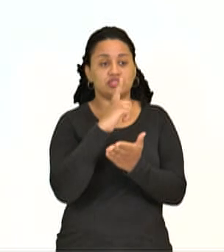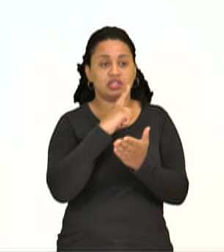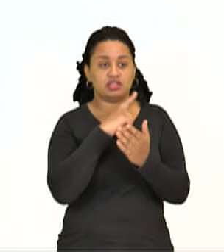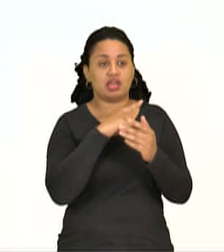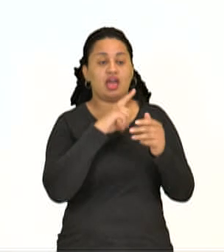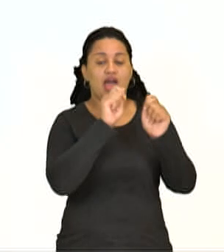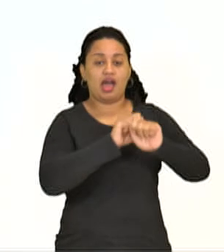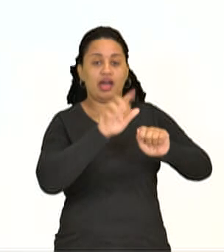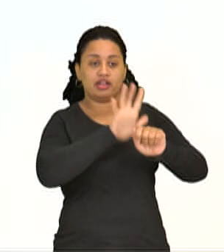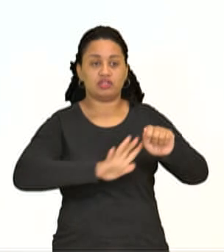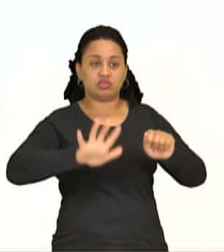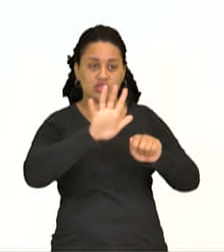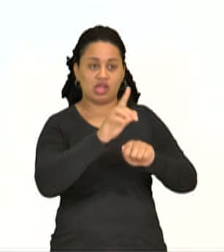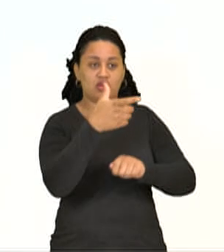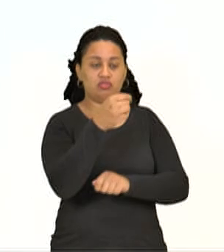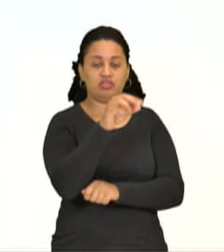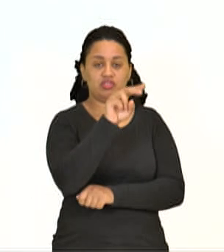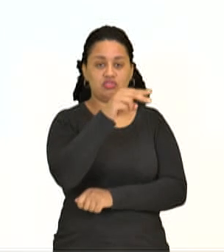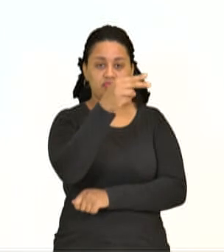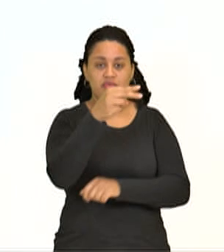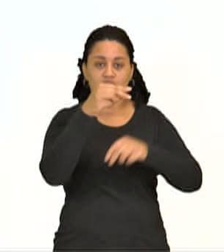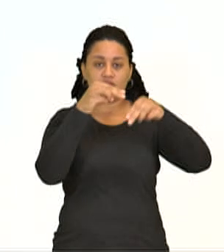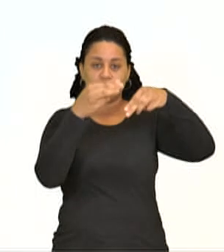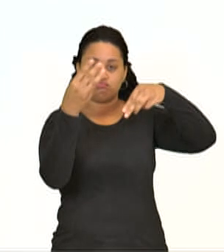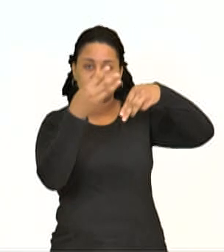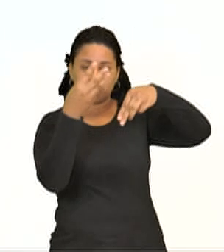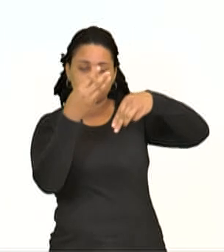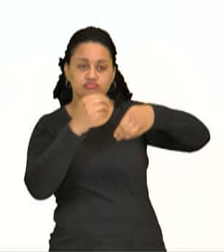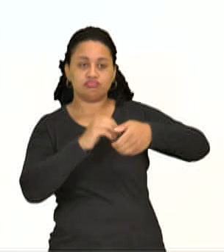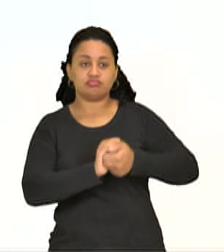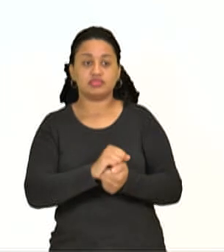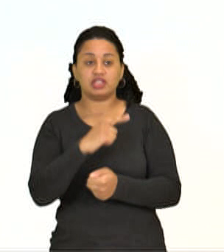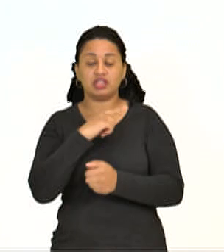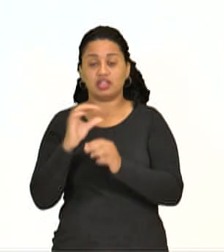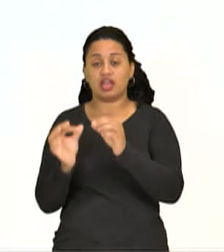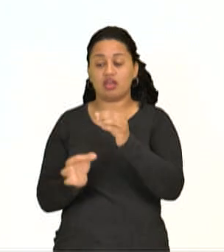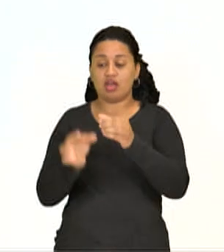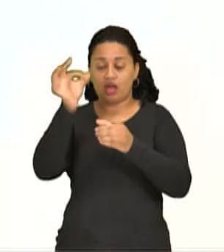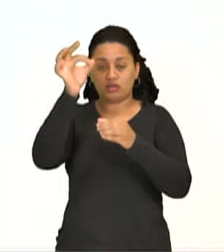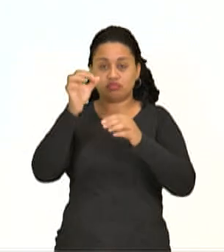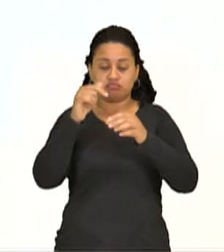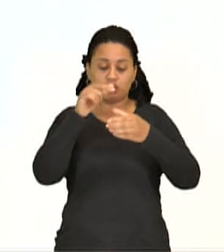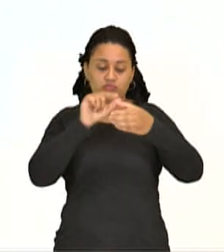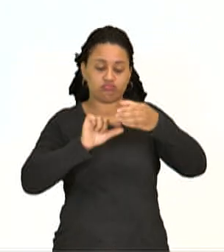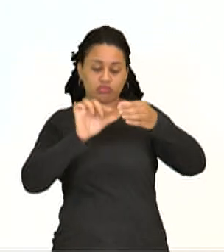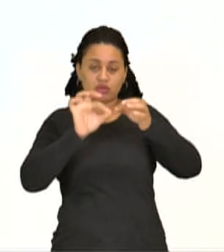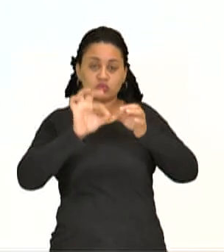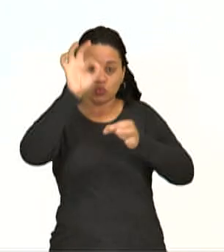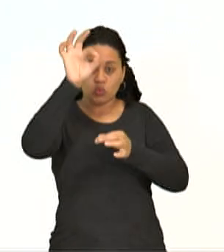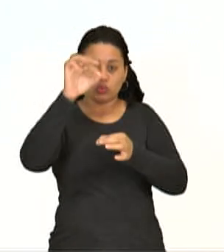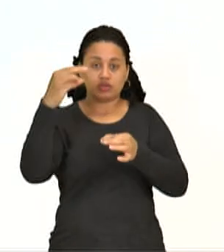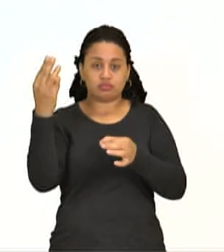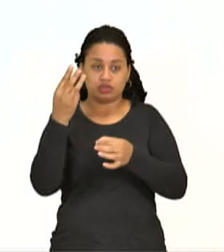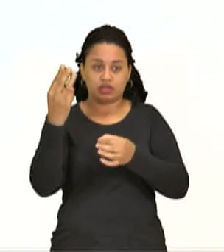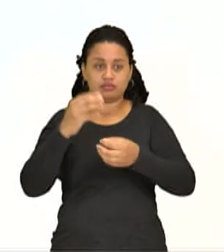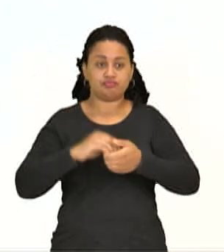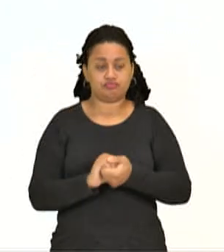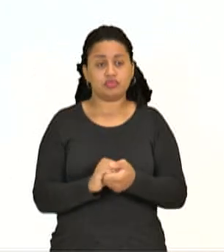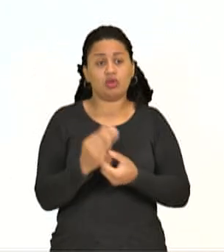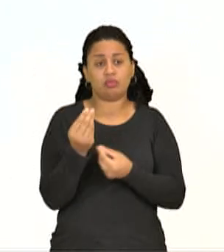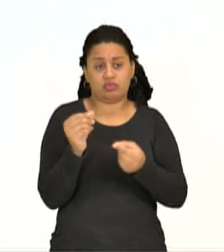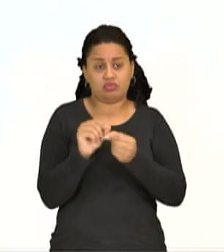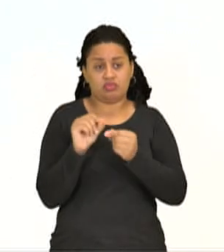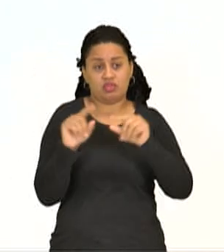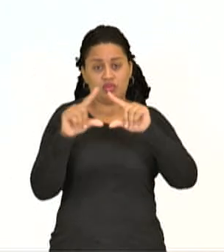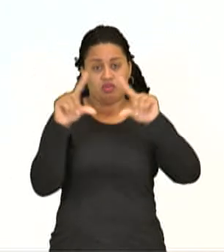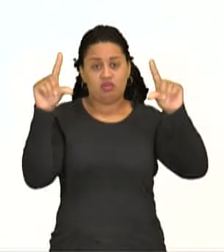a área total, 20 π metros quadrados, tenho a altura 3. Então, a melhor maneira da gente resolver é usar exatamente